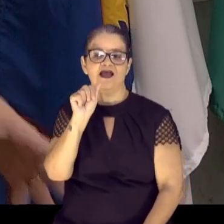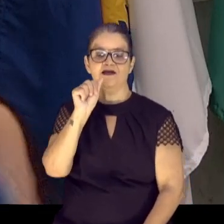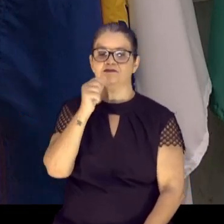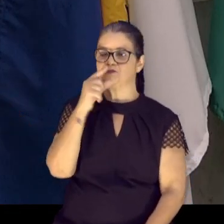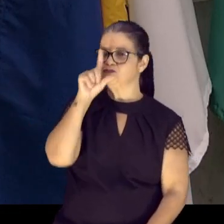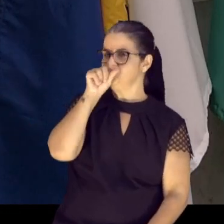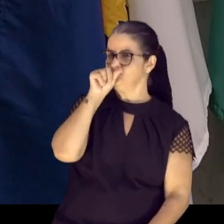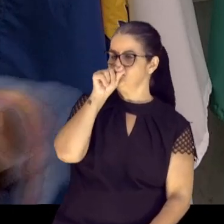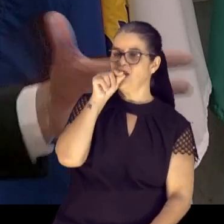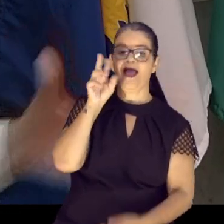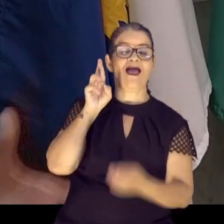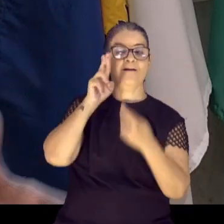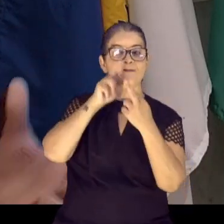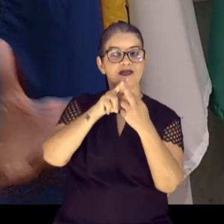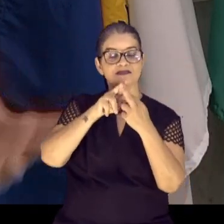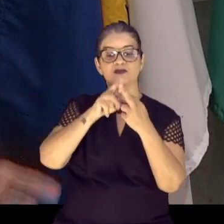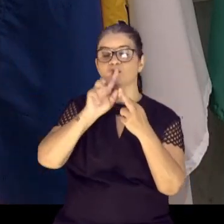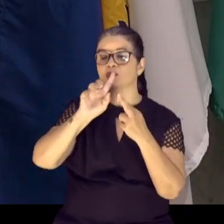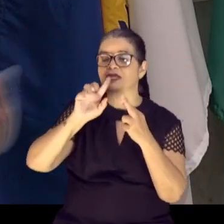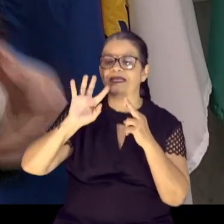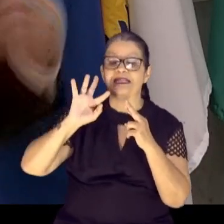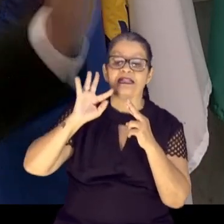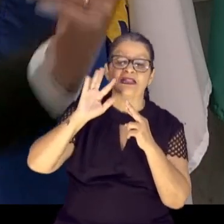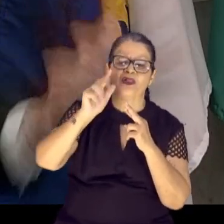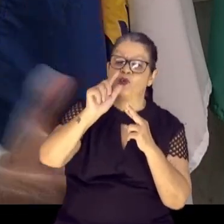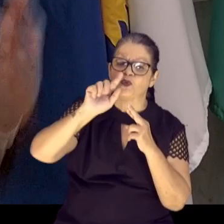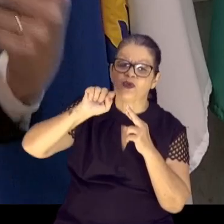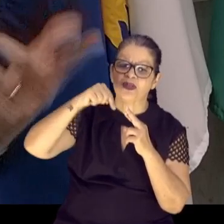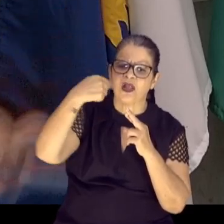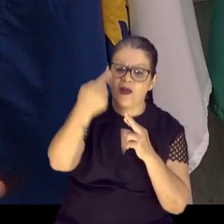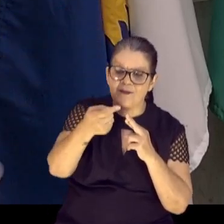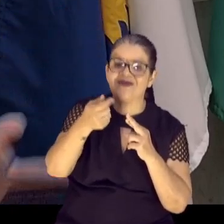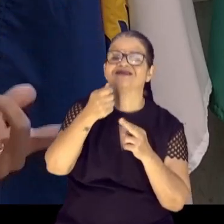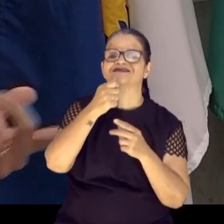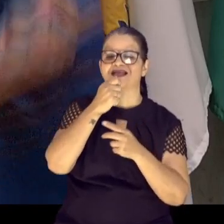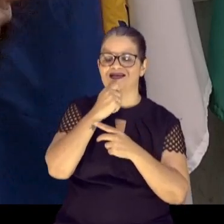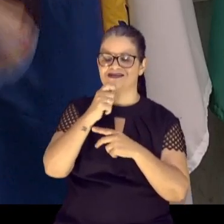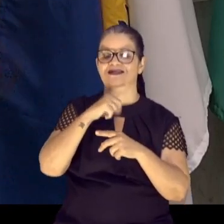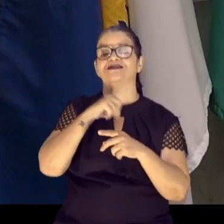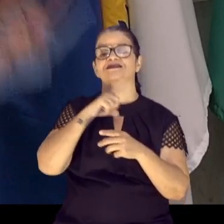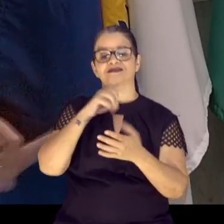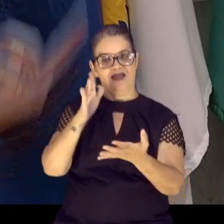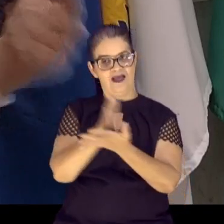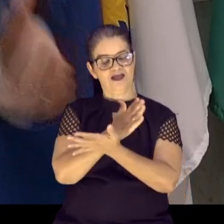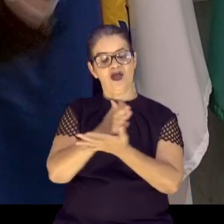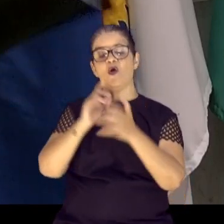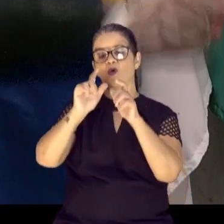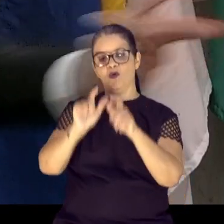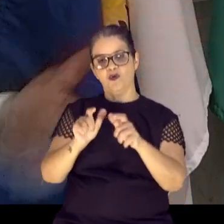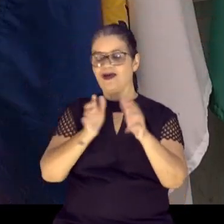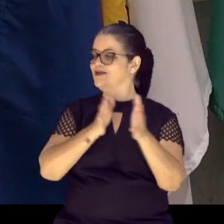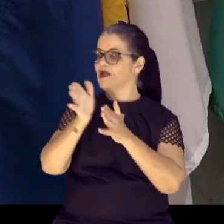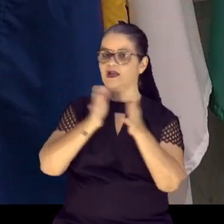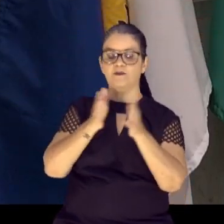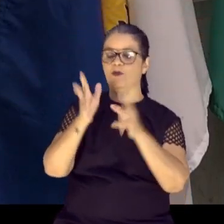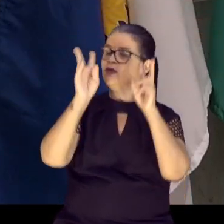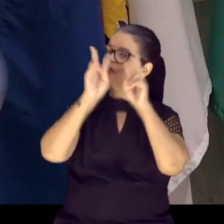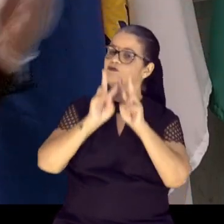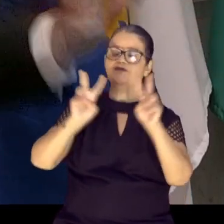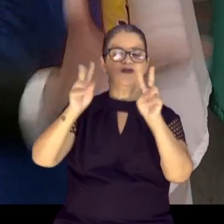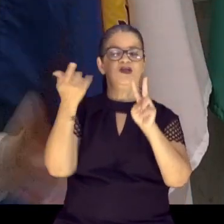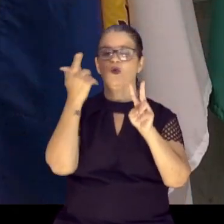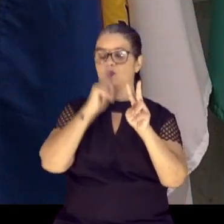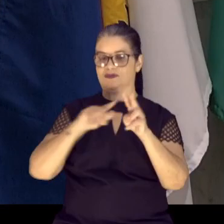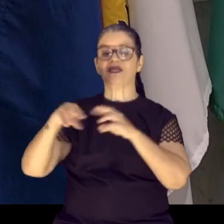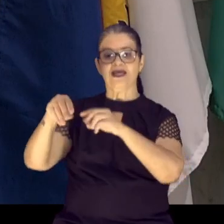representando que depois de todo aquele dilúvio, ainda existia em algum lugar, que naquele momento eles não conseguiam ver,